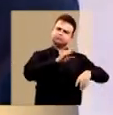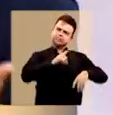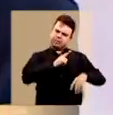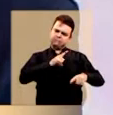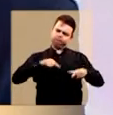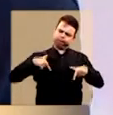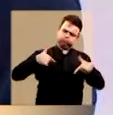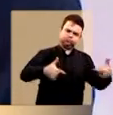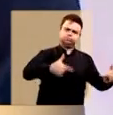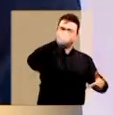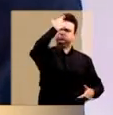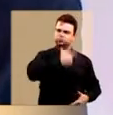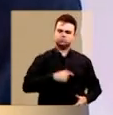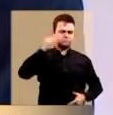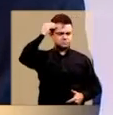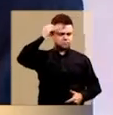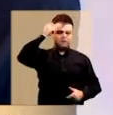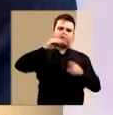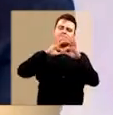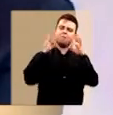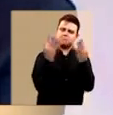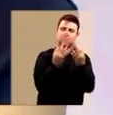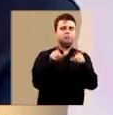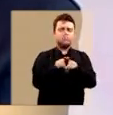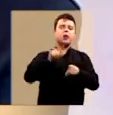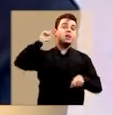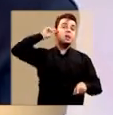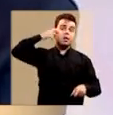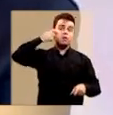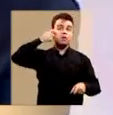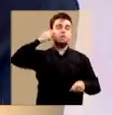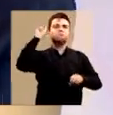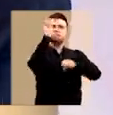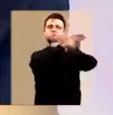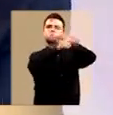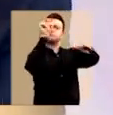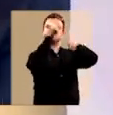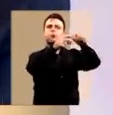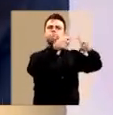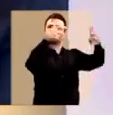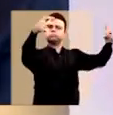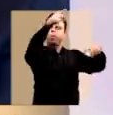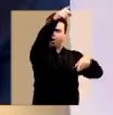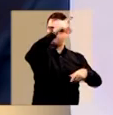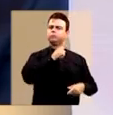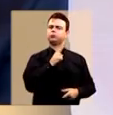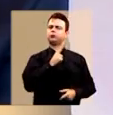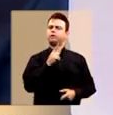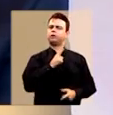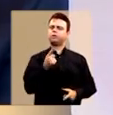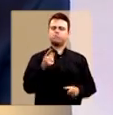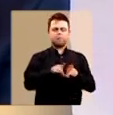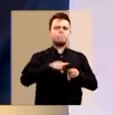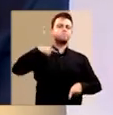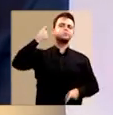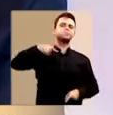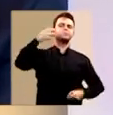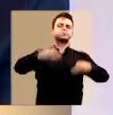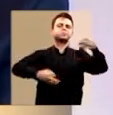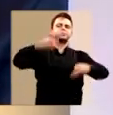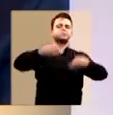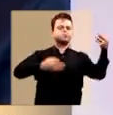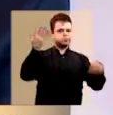toda a sua trajetória pessoal, de familiar, entram nas academias do direito, falando do campo jurídico, e começam a pensar